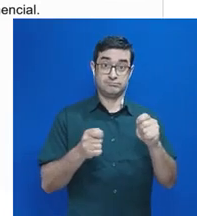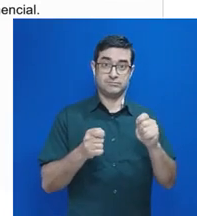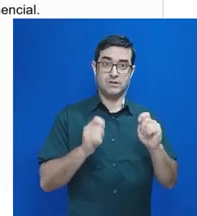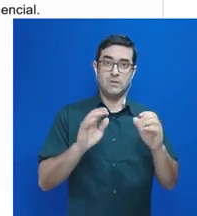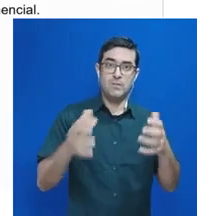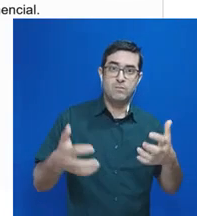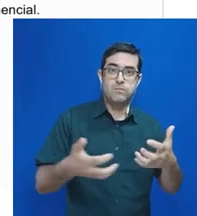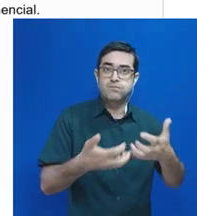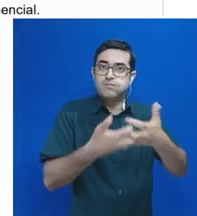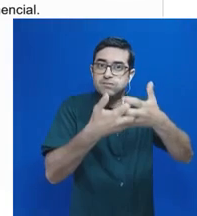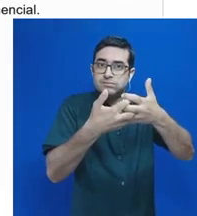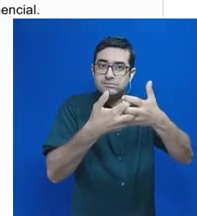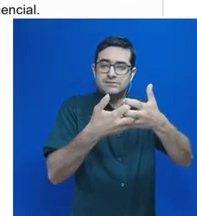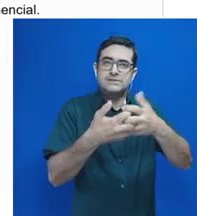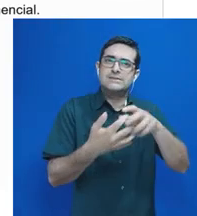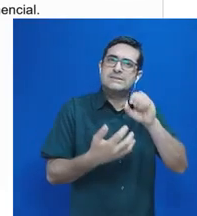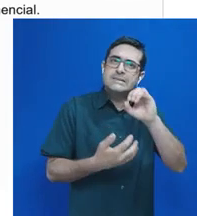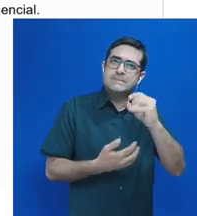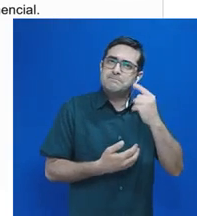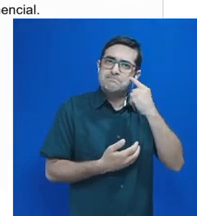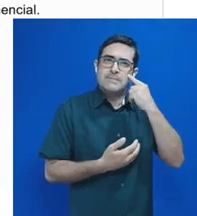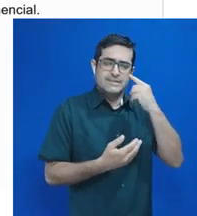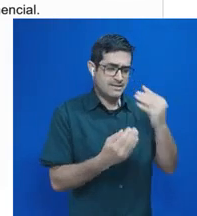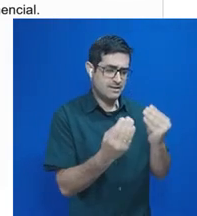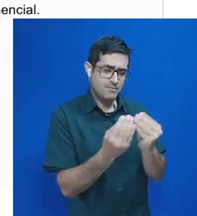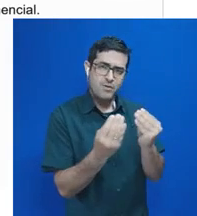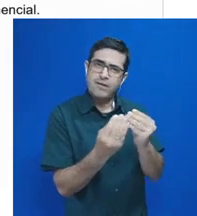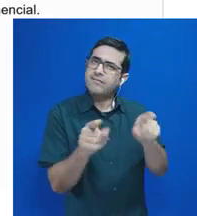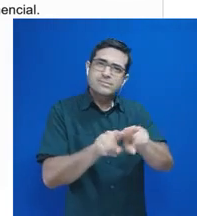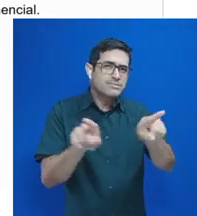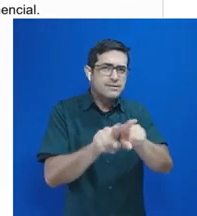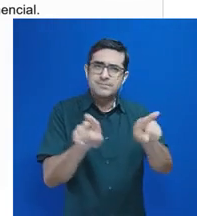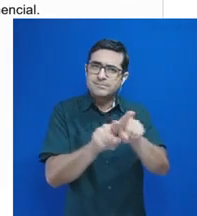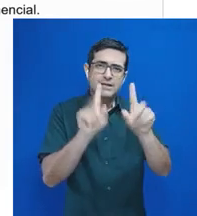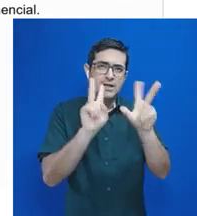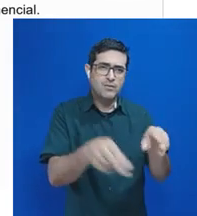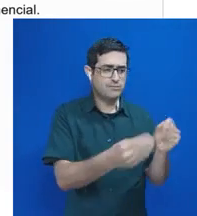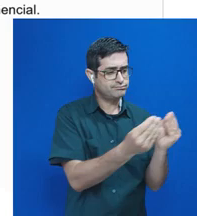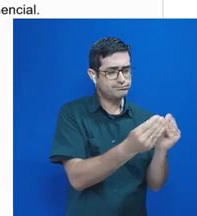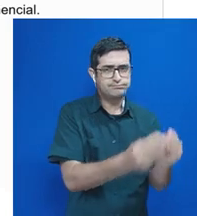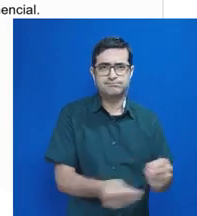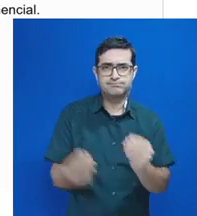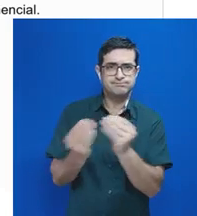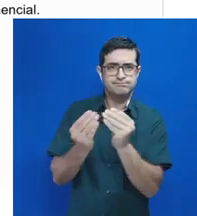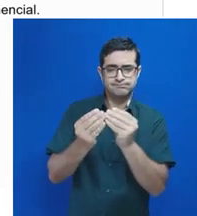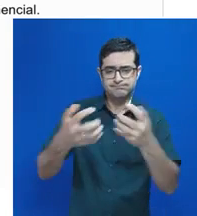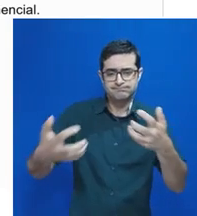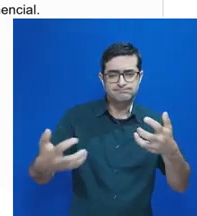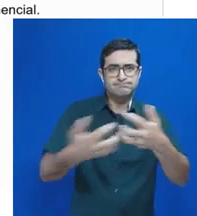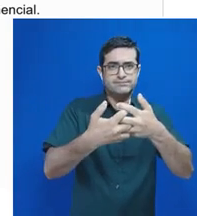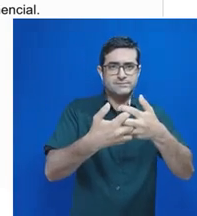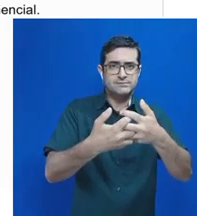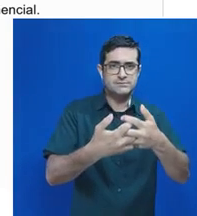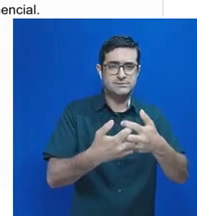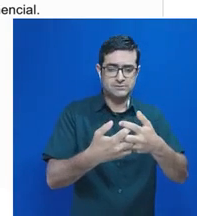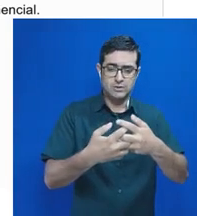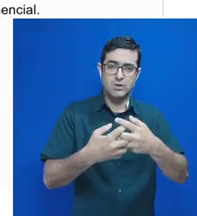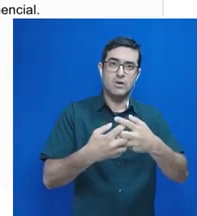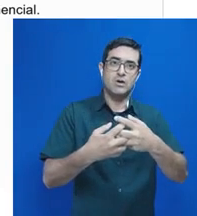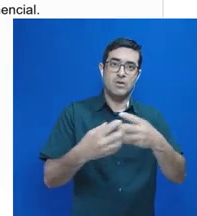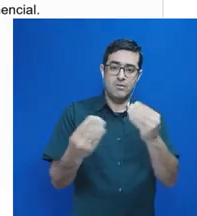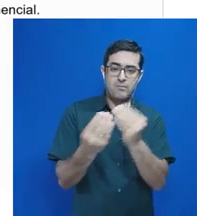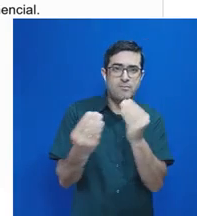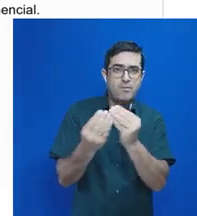ocorrer a sobreposição. Se eu pensar numa molécula, também vai ocorrer a mesma coisa, só que imagina, o número de